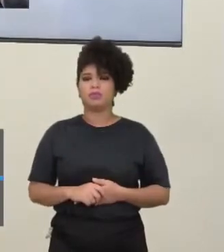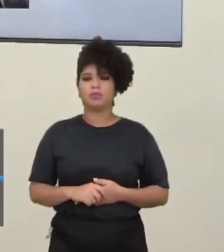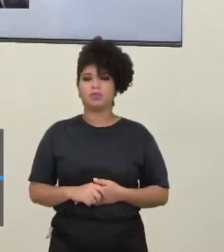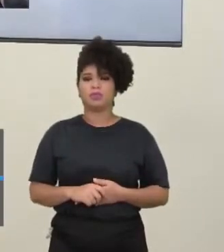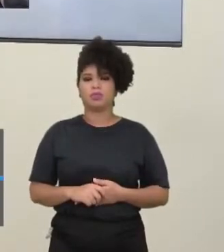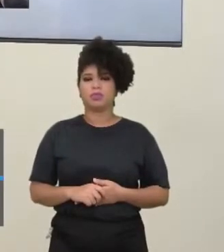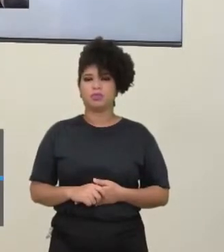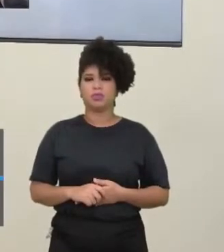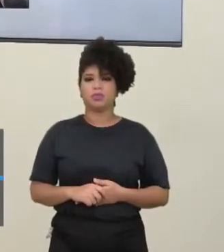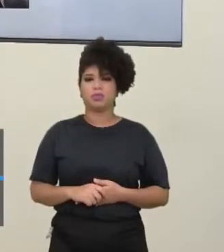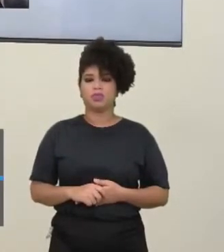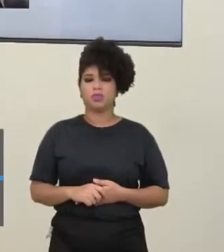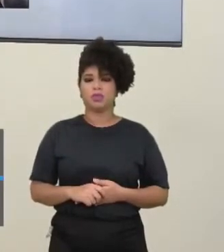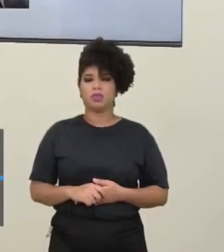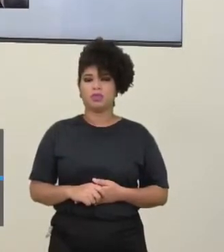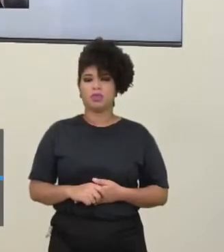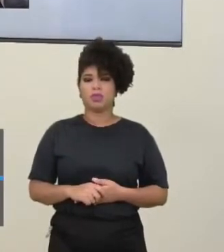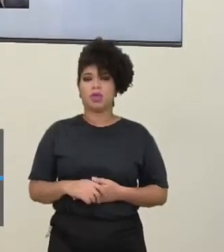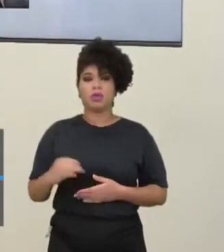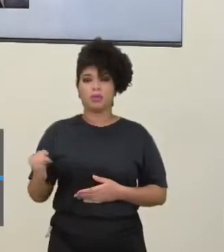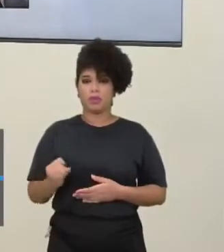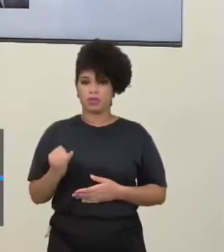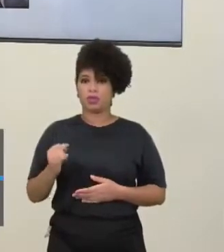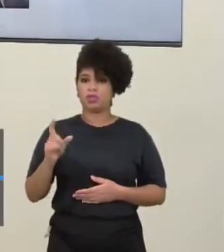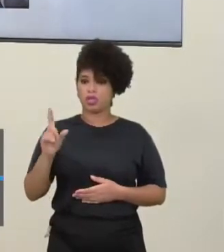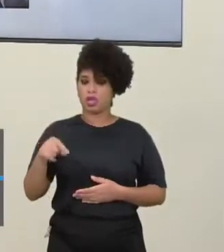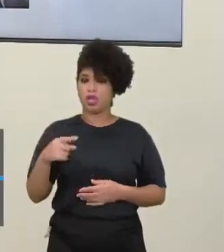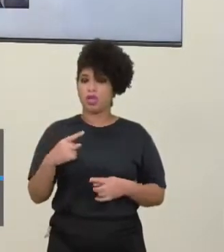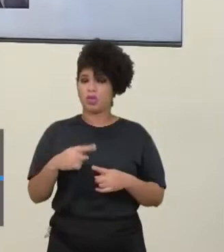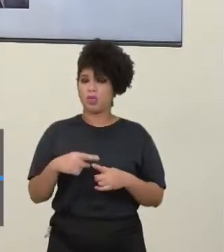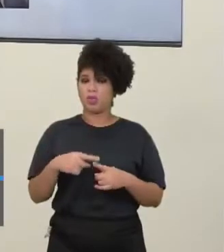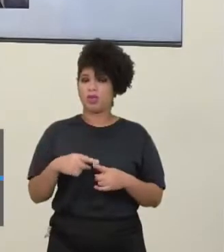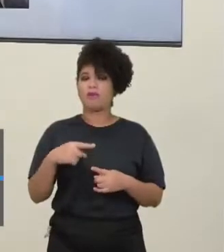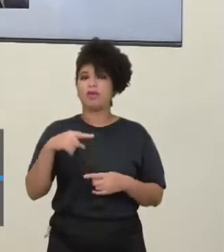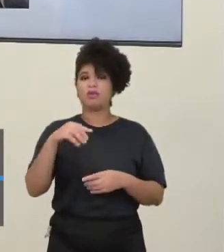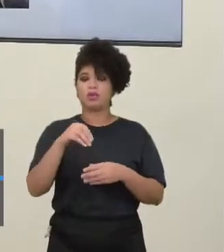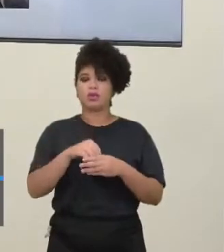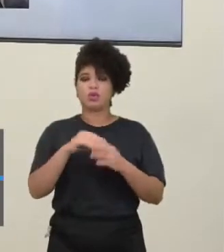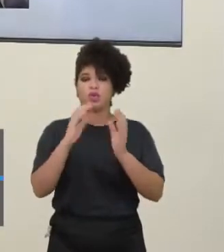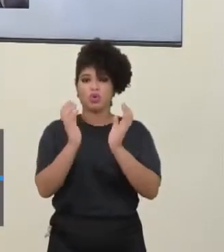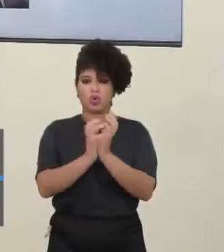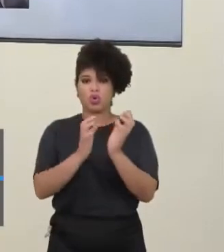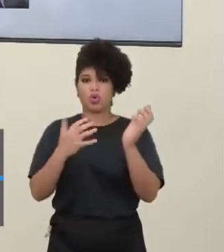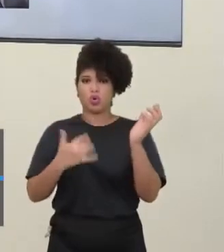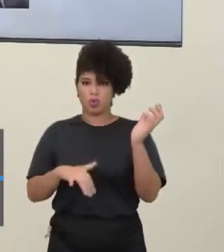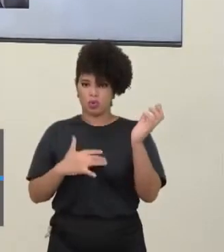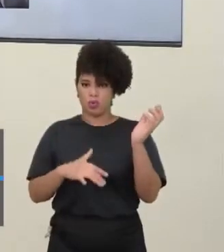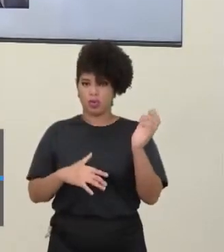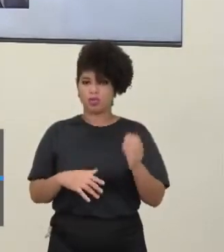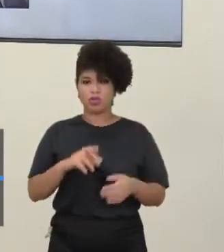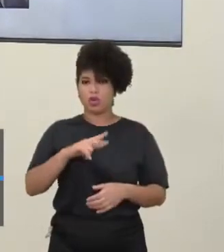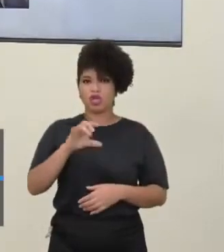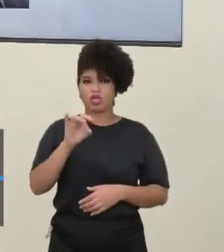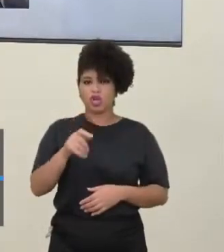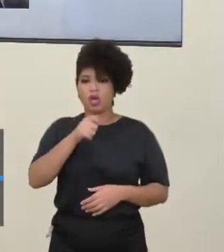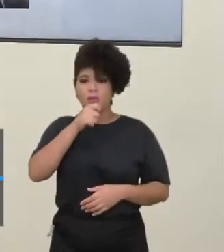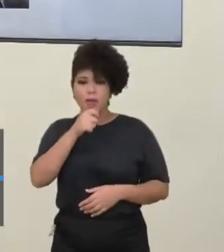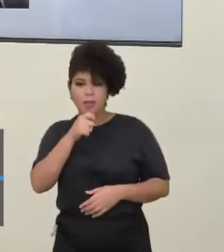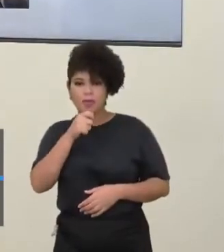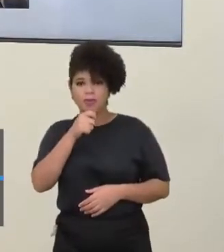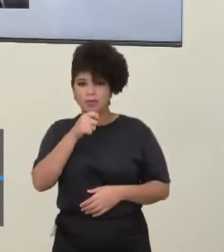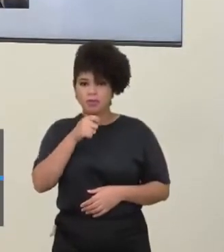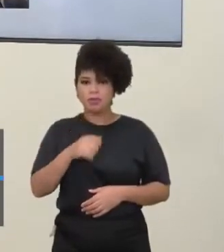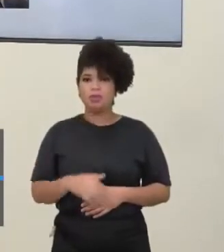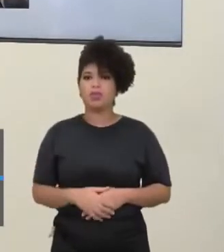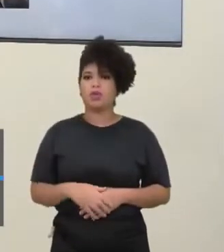esse músico de apoio, gente, inclusive ele é muito importante, por quê? Porque ele excursiona junto com a banda, ele não é apenas para gravar. O músico de estúdio,